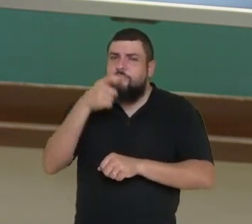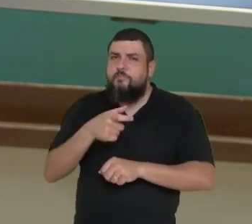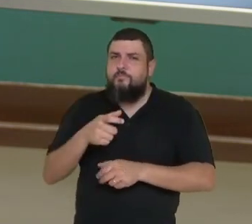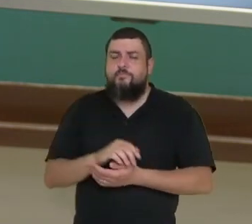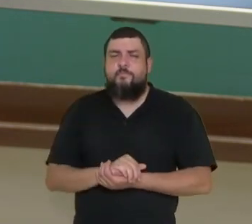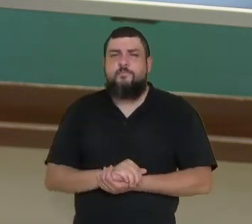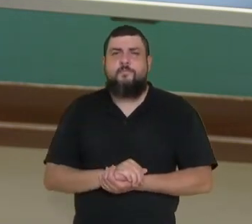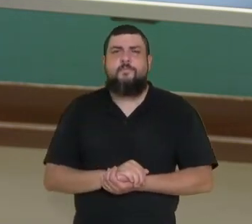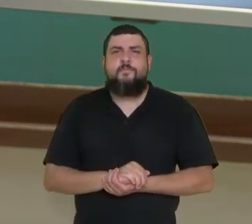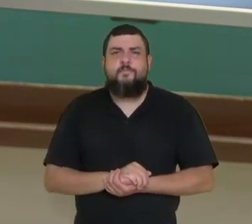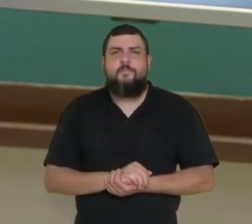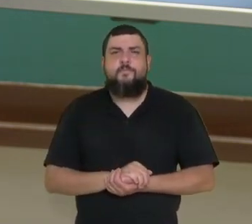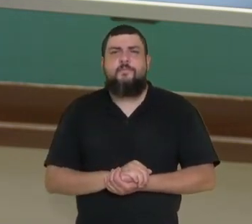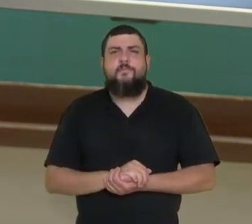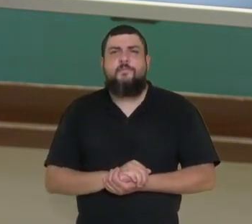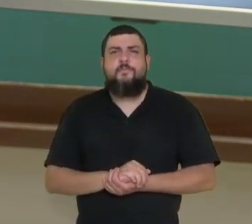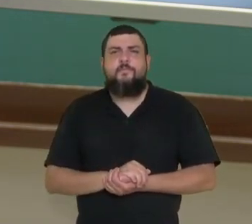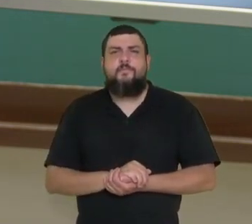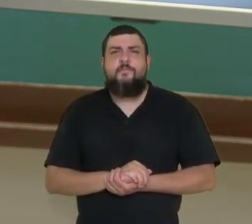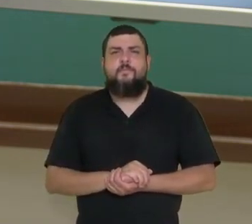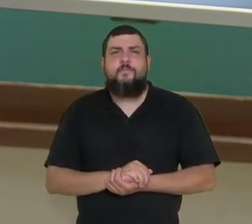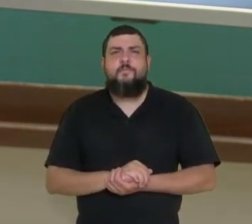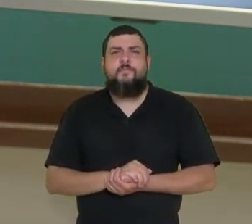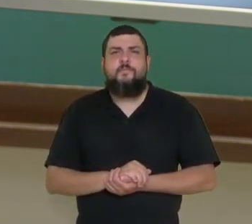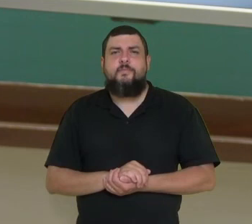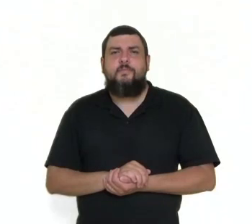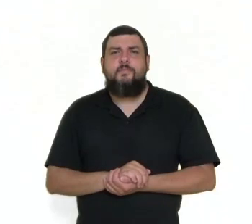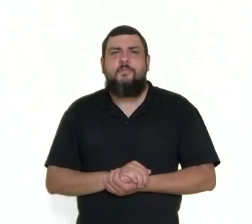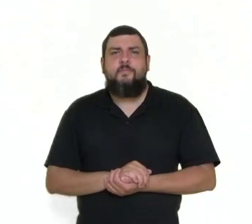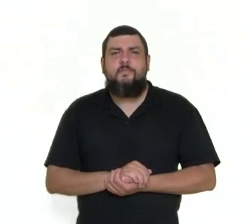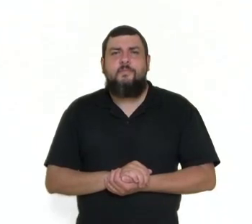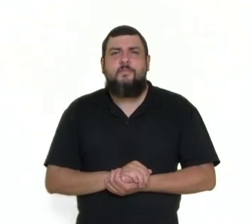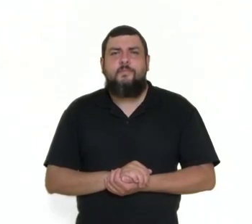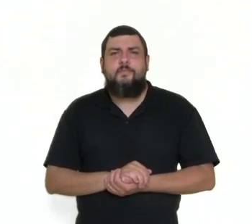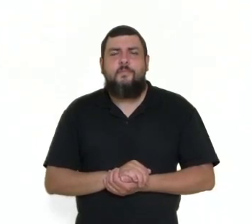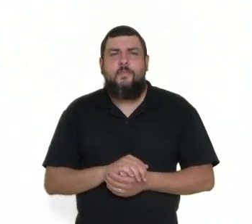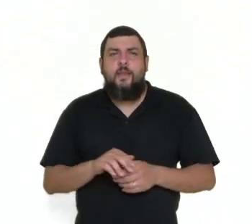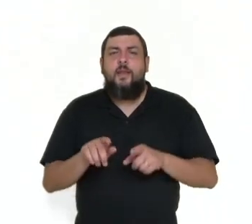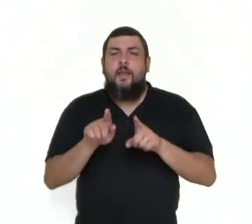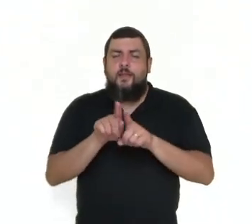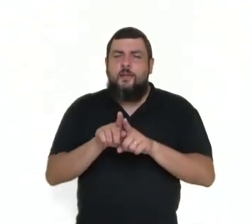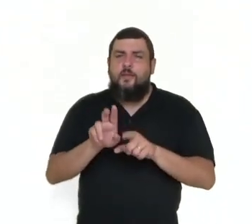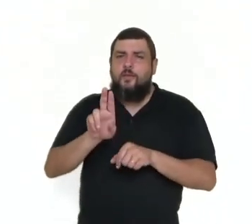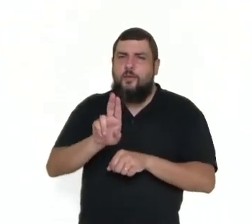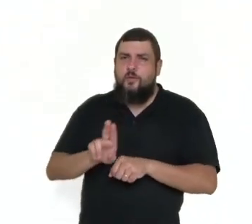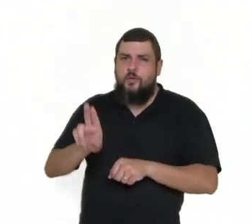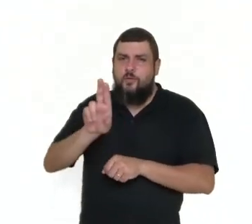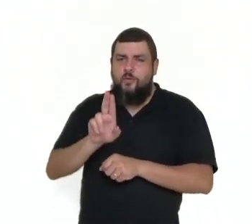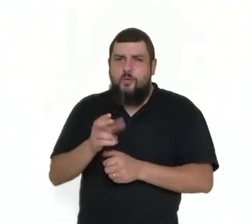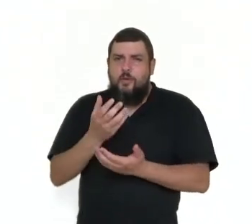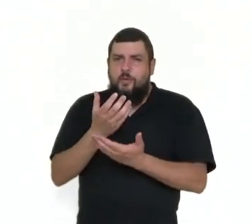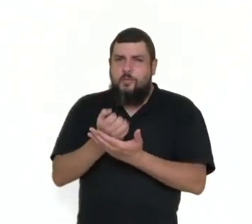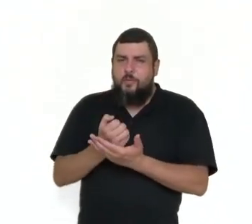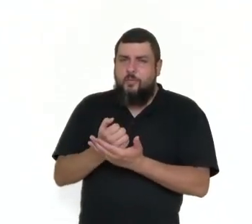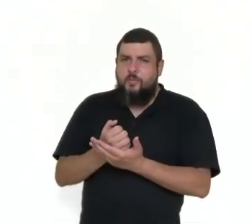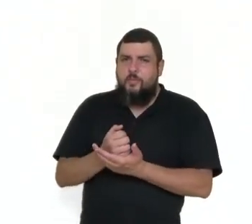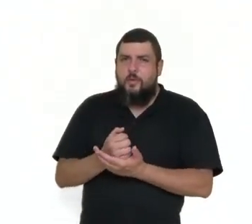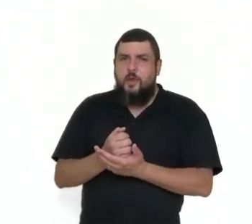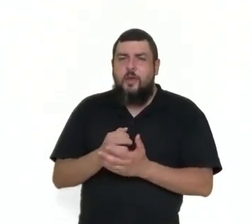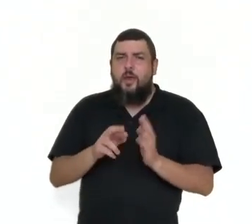certo? Então a gente propõe também que vocês utilizem aí o link da plataforma Redação Paraná, né, que